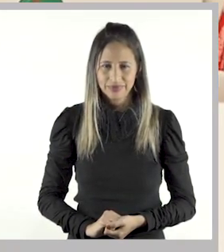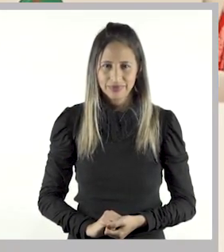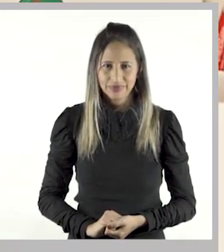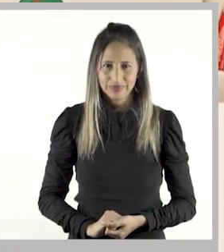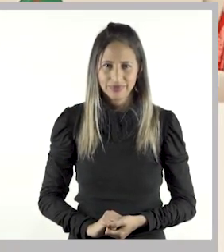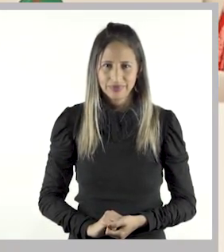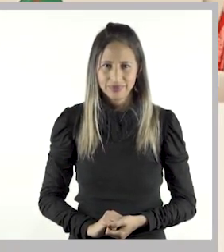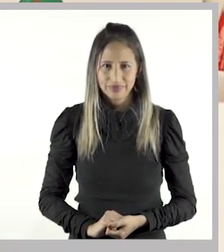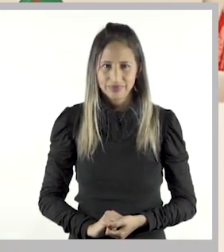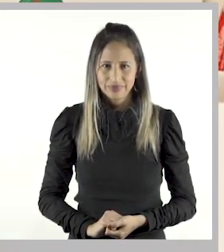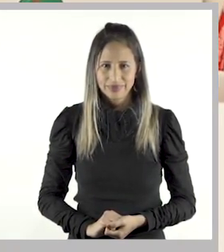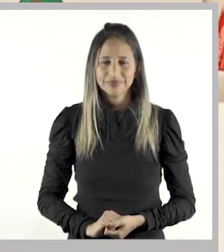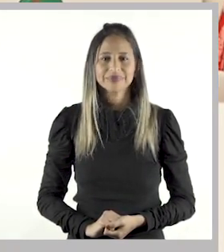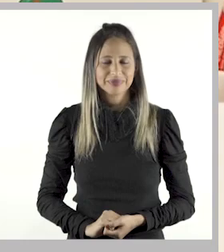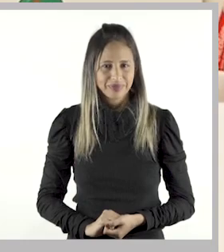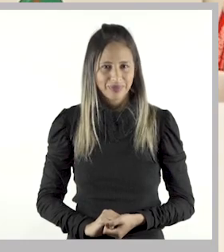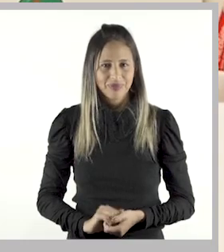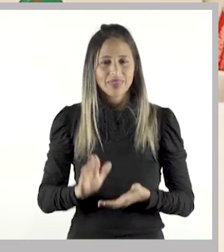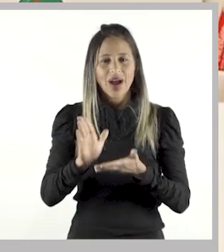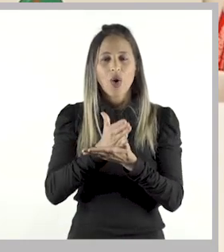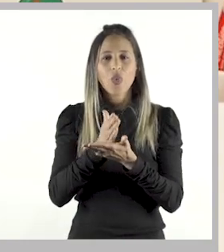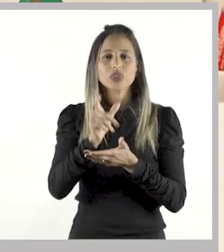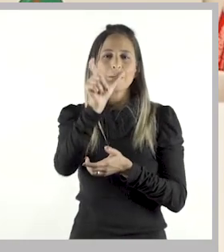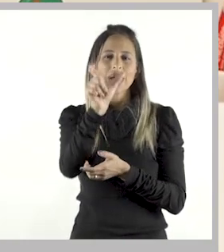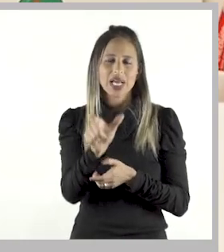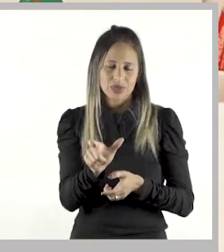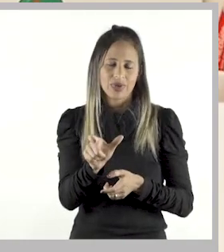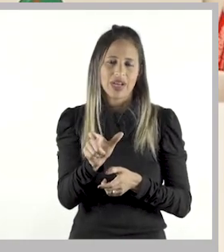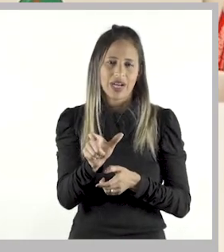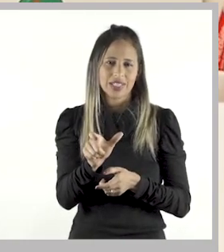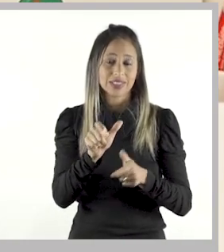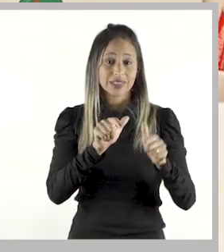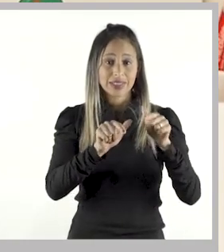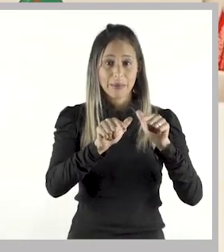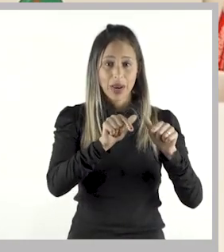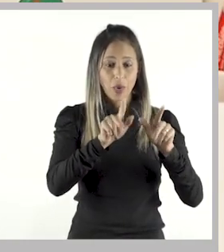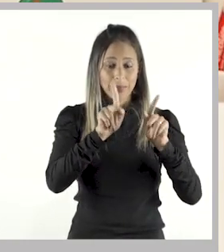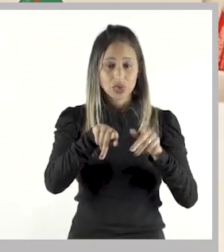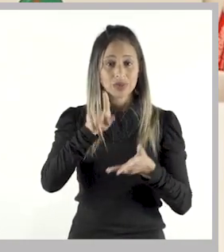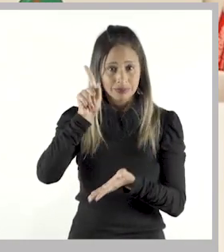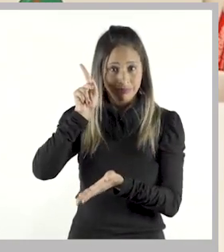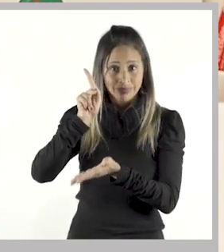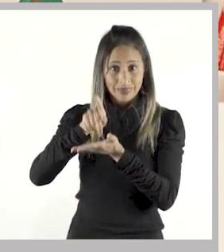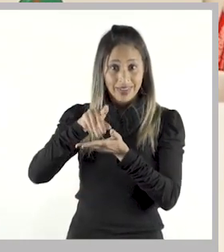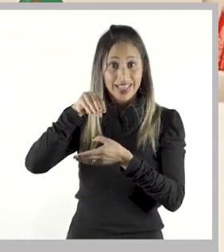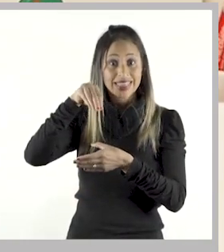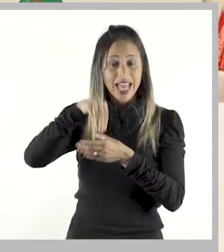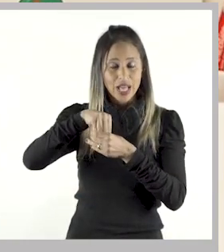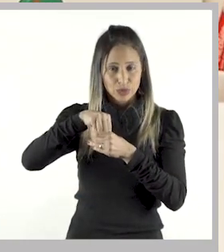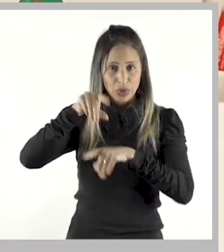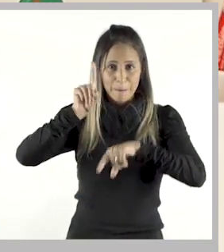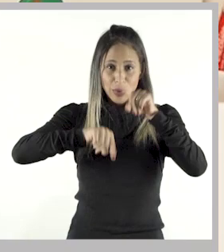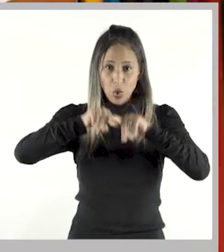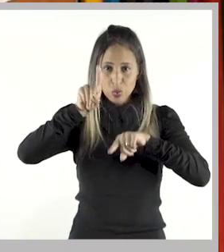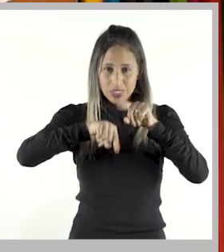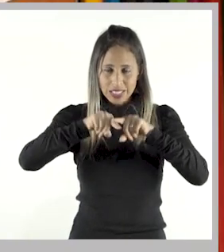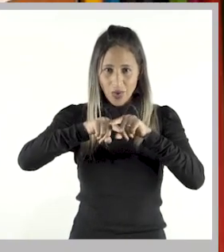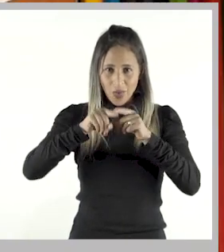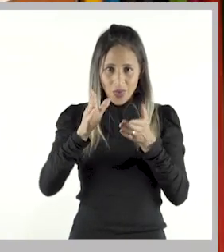Alguns personagens eu quis trabalhar com pessoas reais que já estão dentro da produção do livro. Eu não sei se você vai reconhecer algum